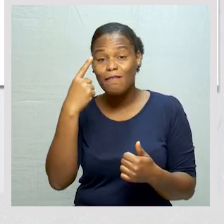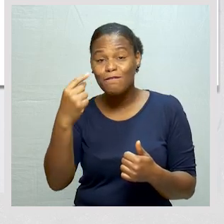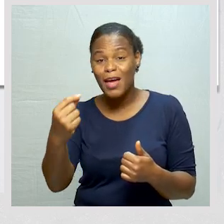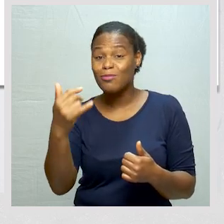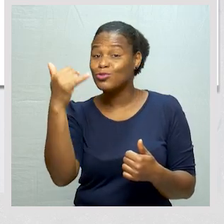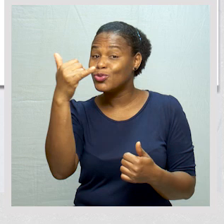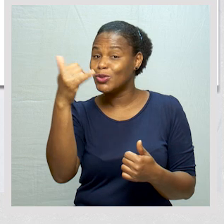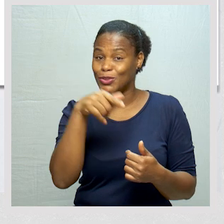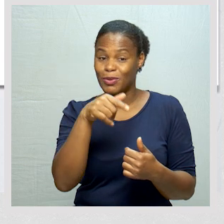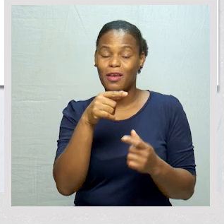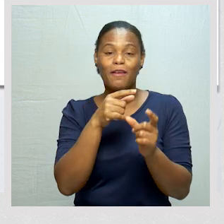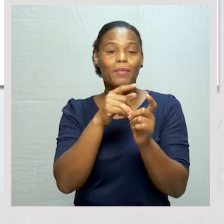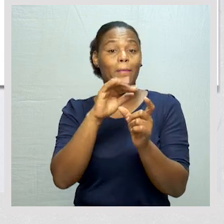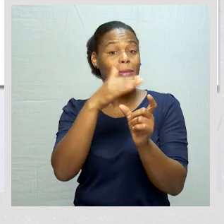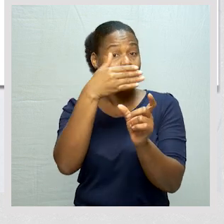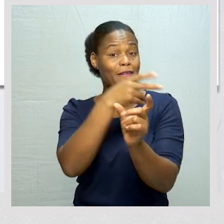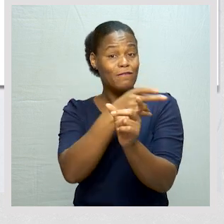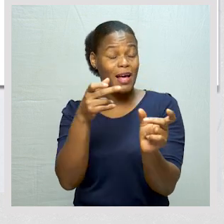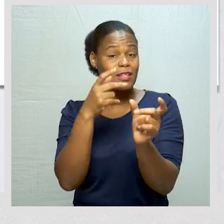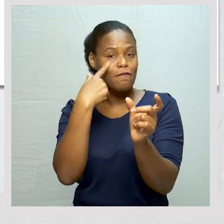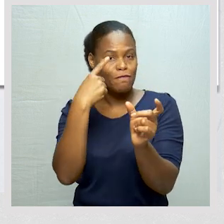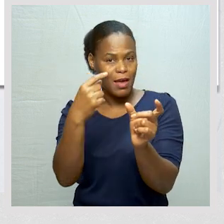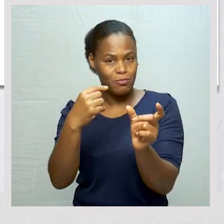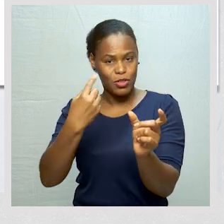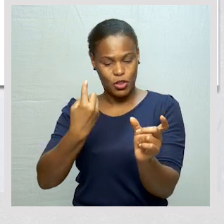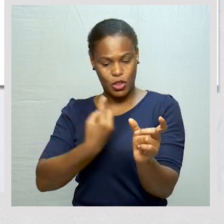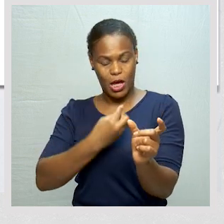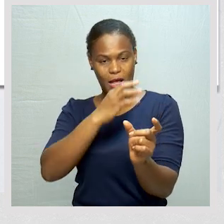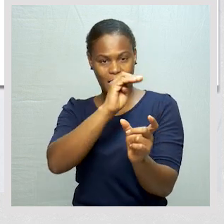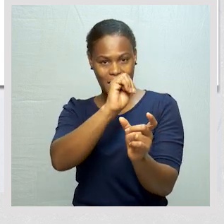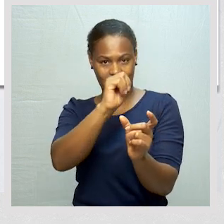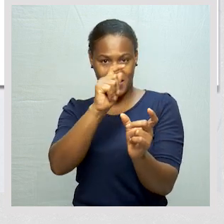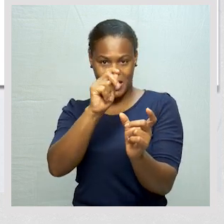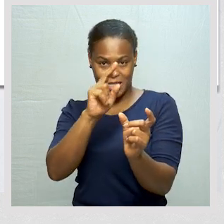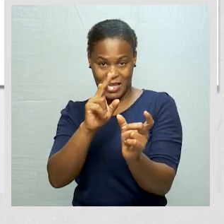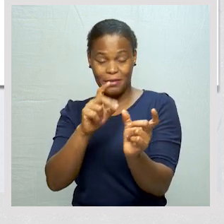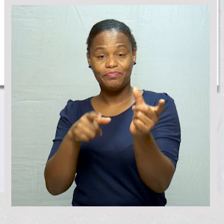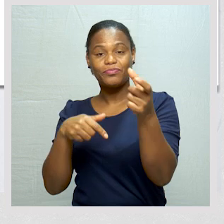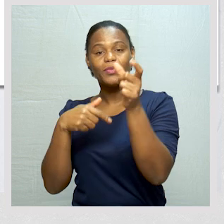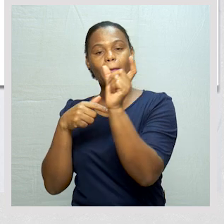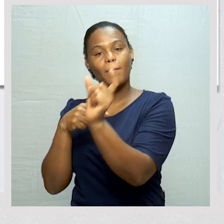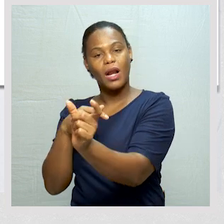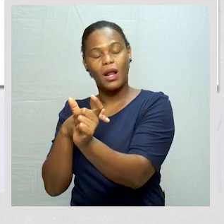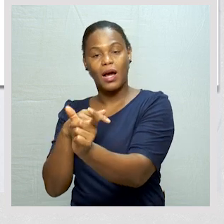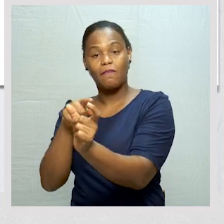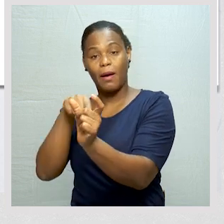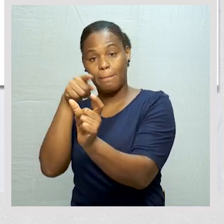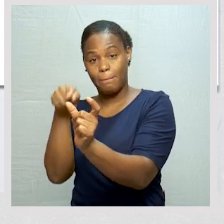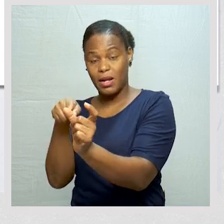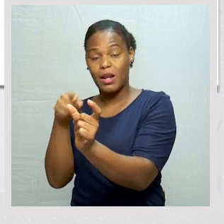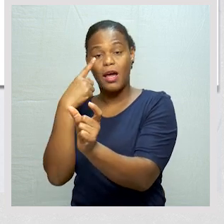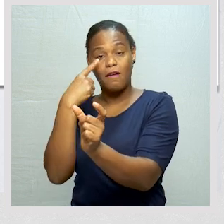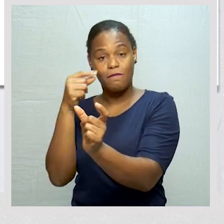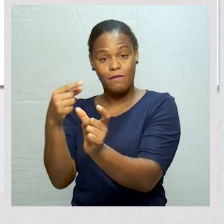conjugados. Na primeira frase temos o verbo ser, que é o verbo ser, e a segunda palavra,